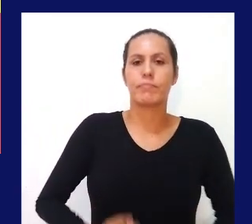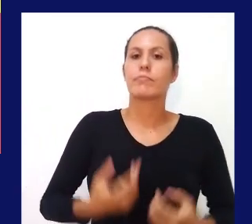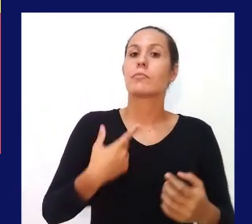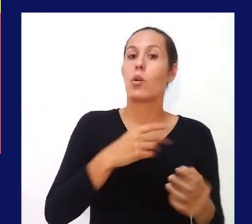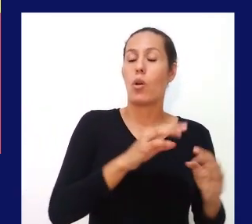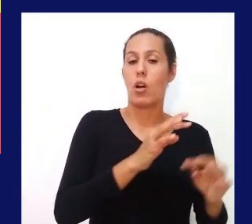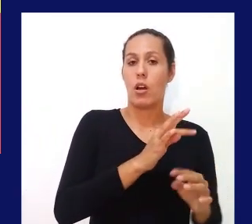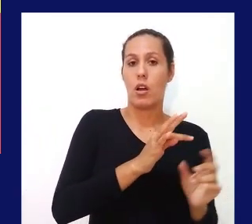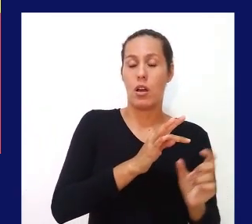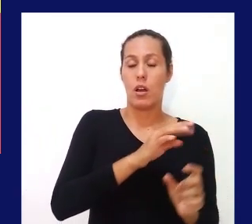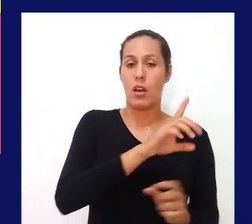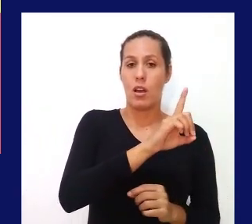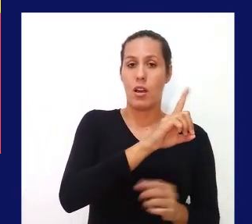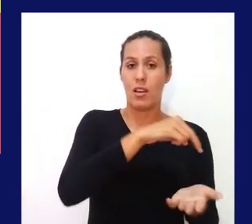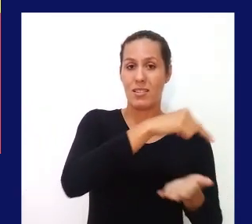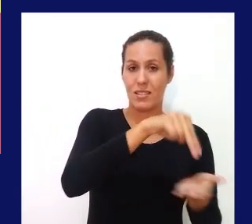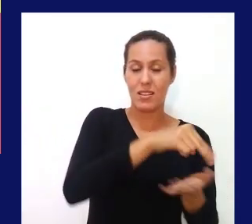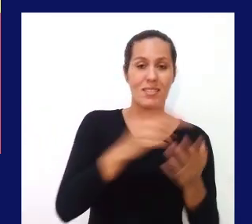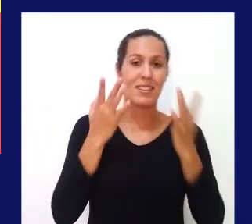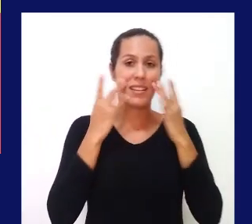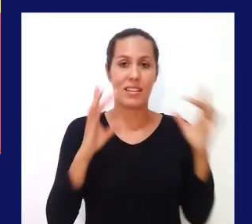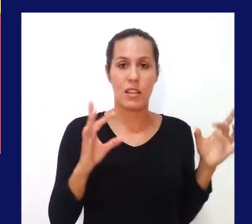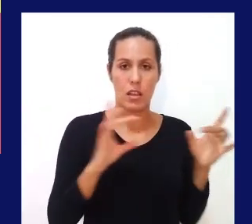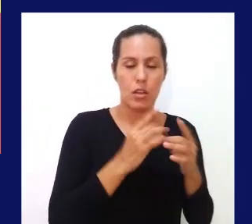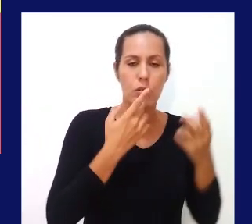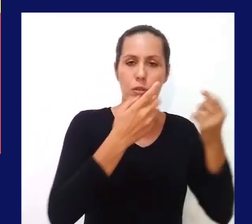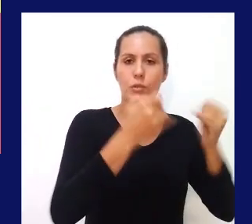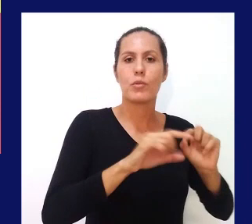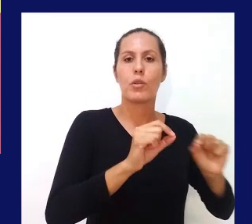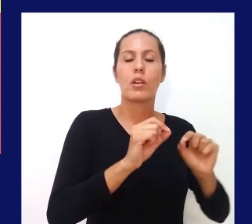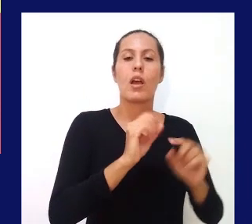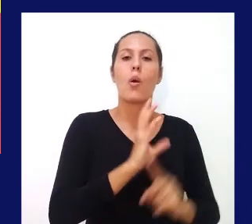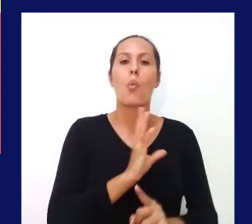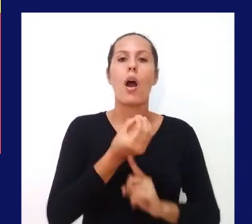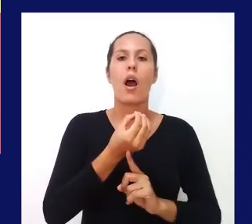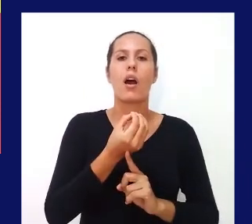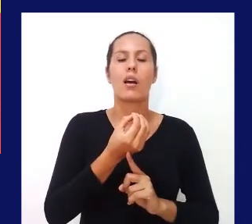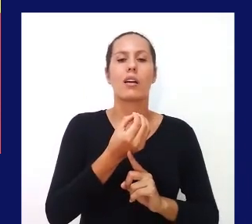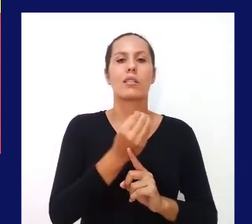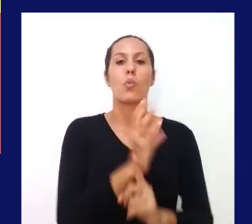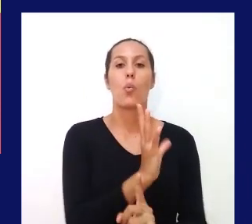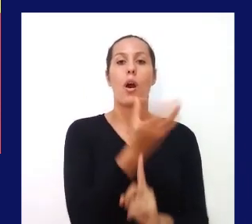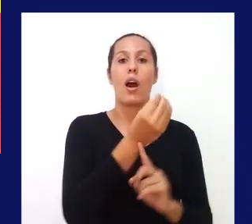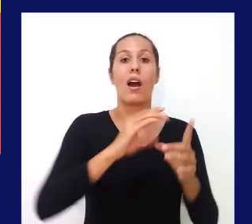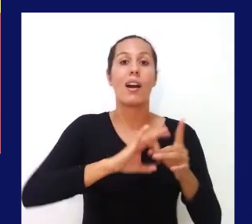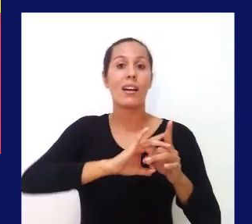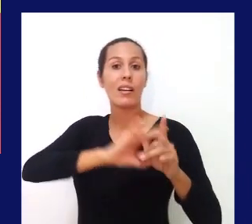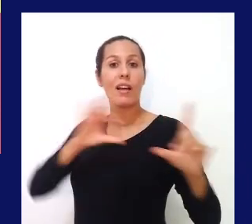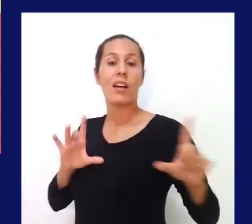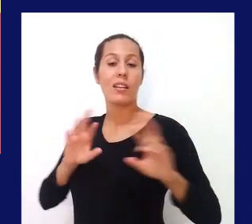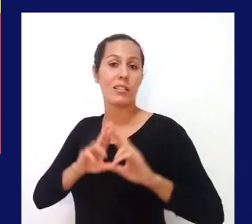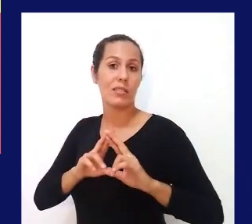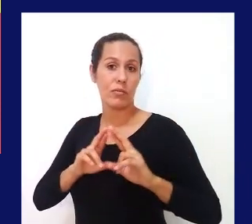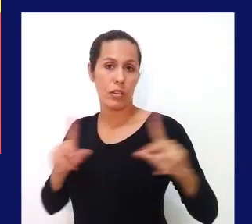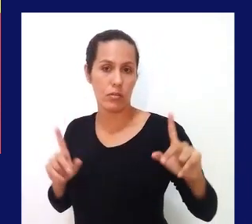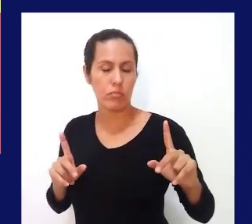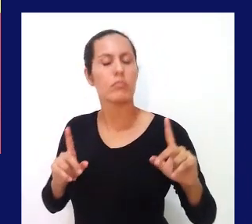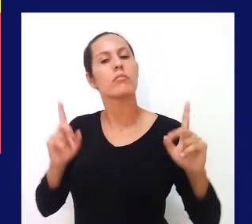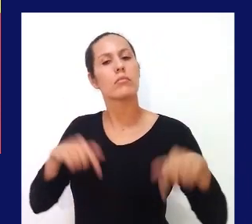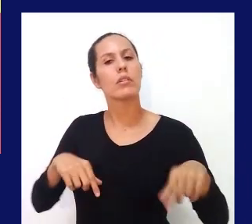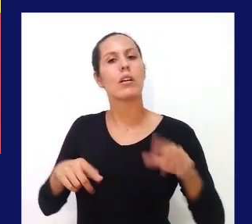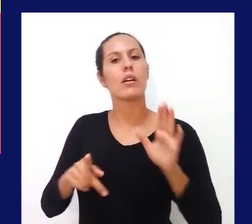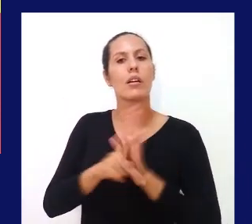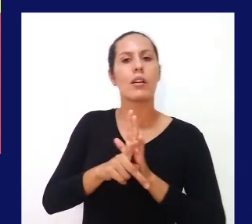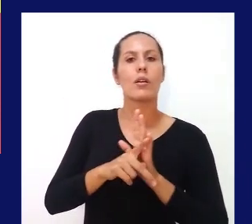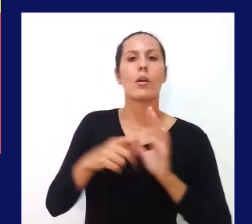expressão dança-teatro foi inserida por Rudolf Laban, descrevendo uma arte independente de outra com coreografias